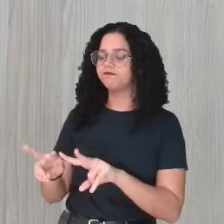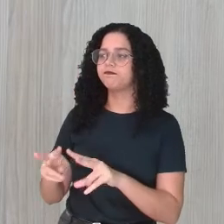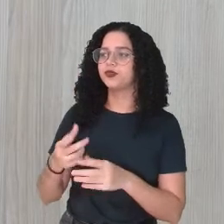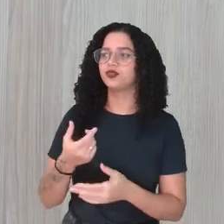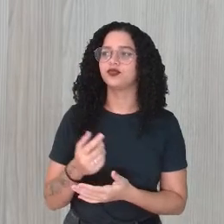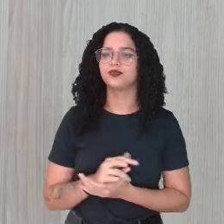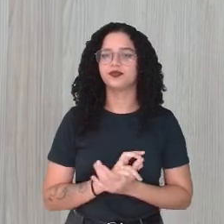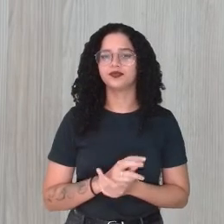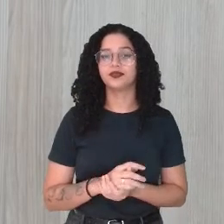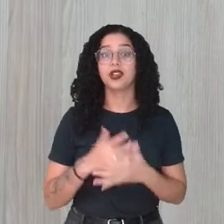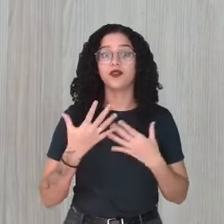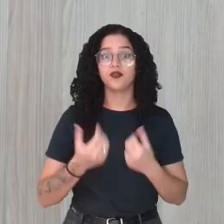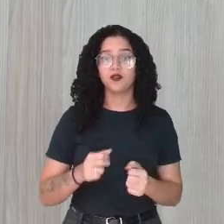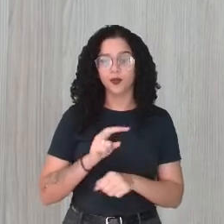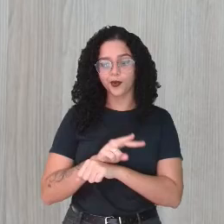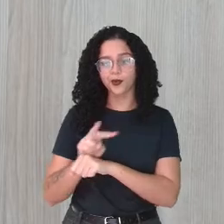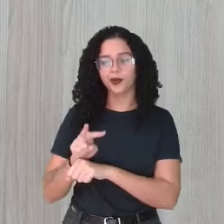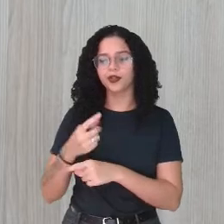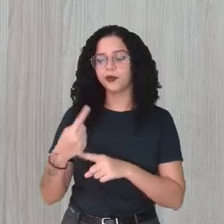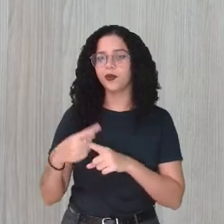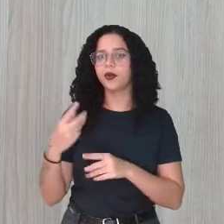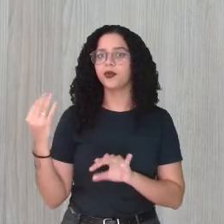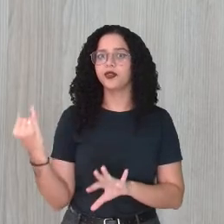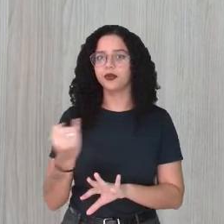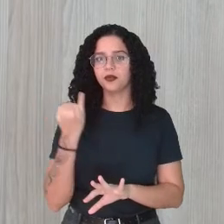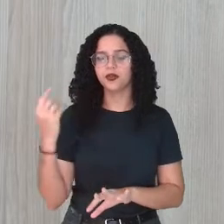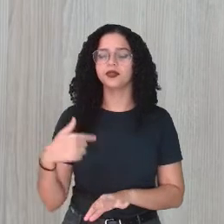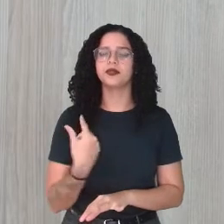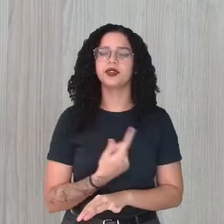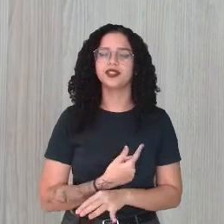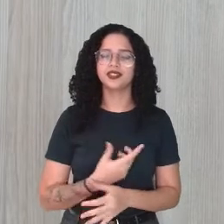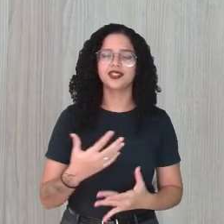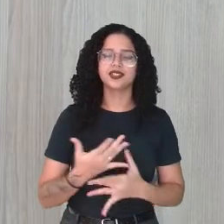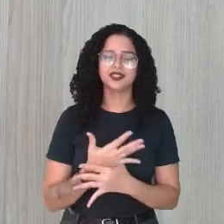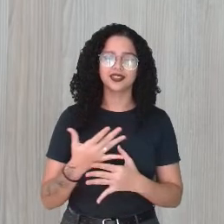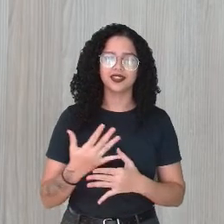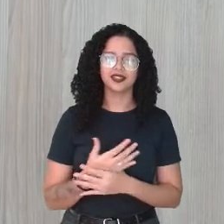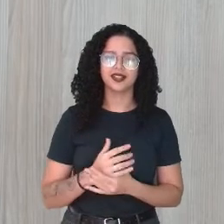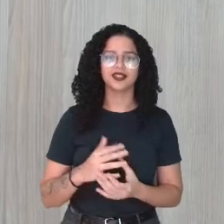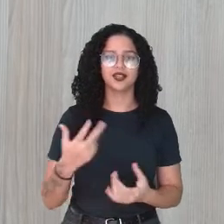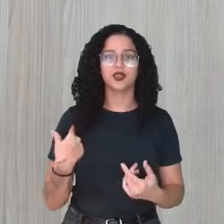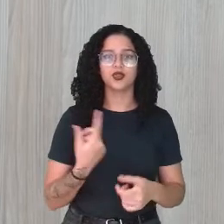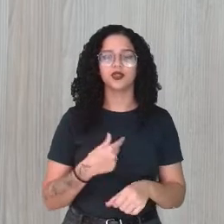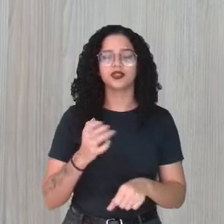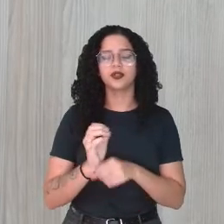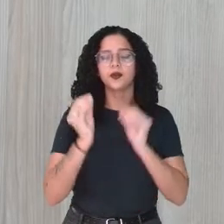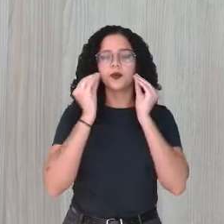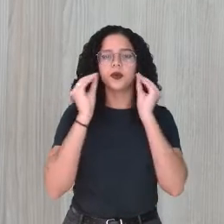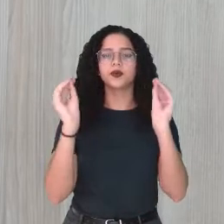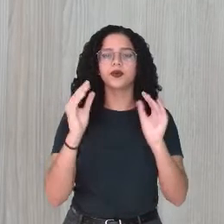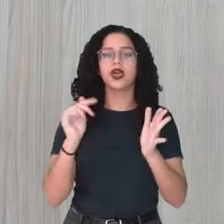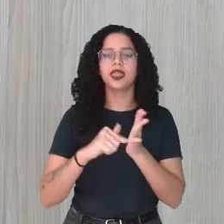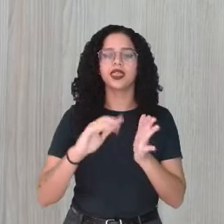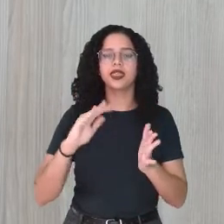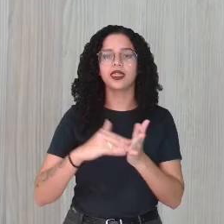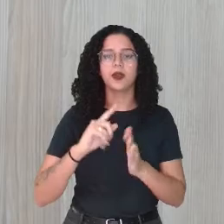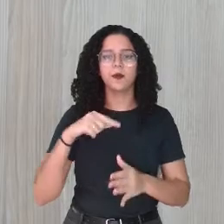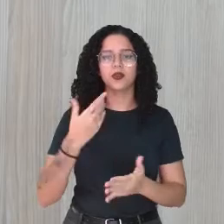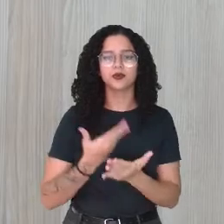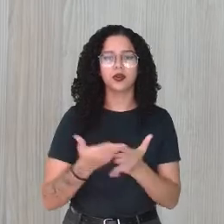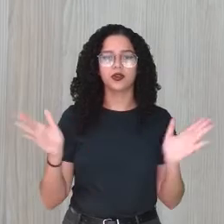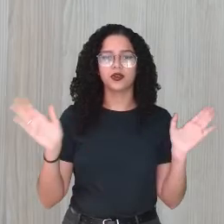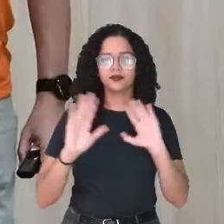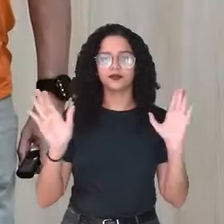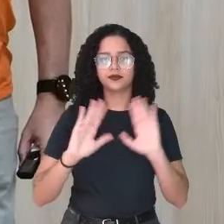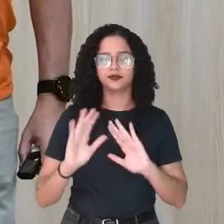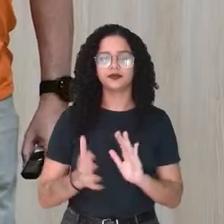ele. Então, vamos cuidar, porque ele é muito importante para a nossa cidade, para o nosso estado. Beijo e até a próxima aula. Tchau,